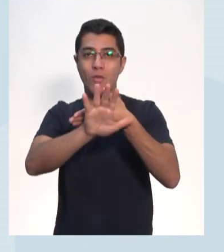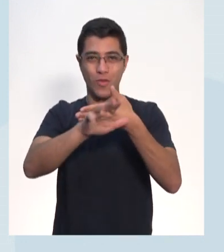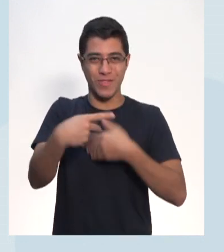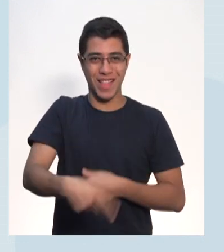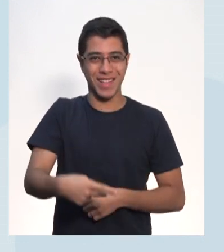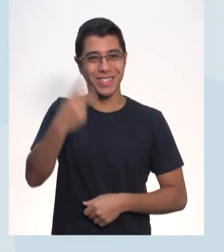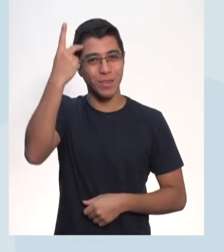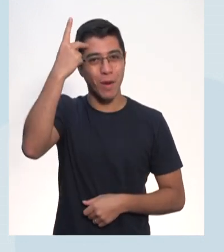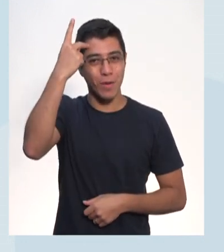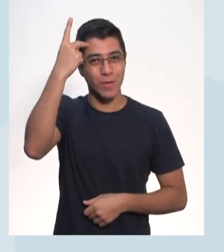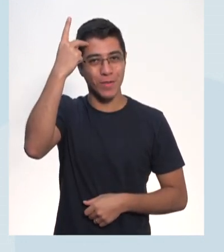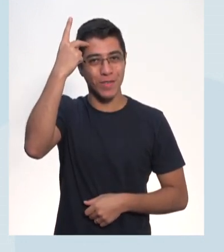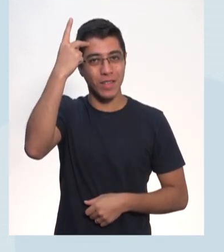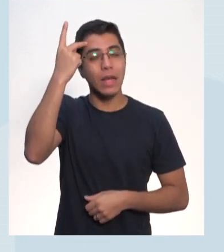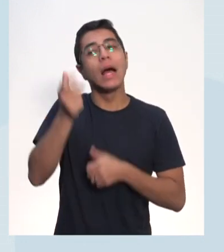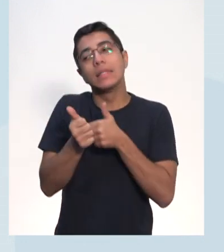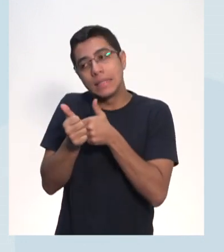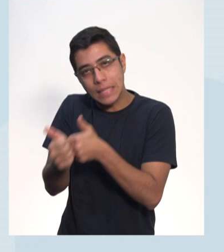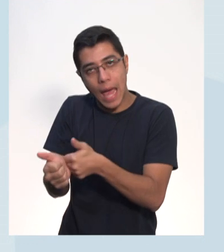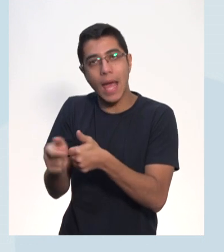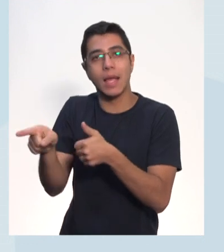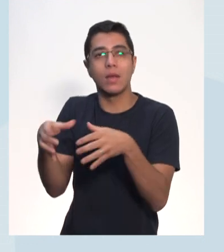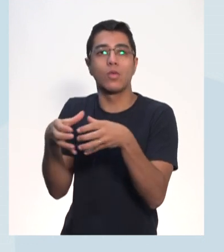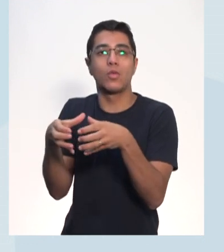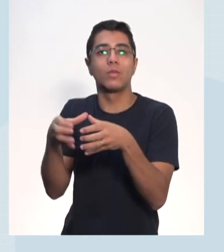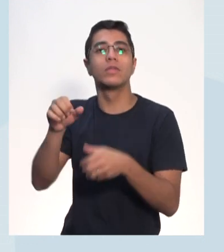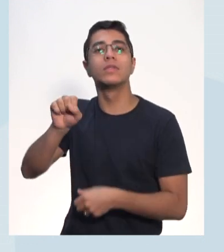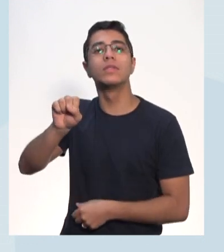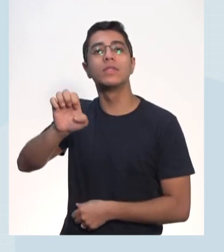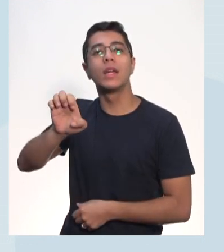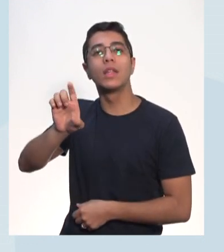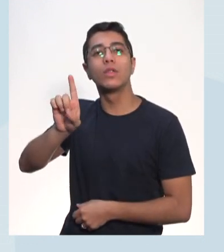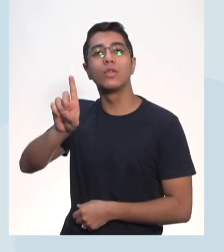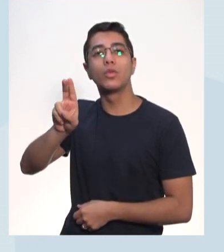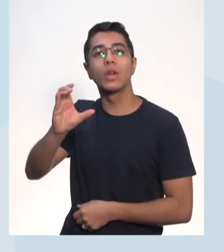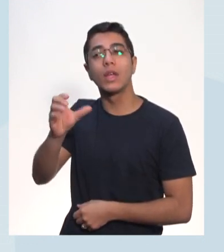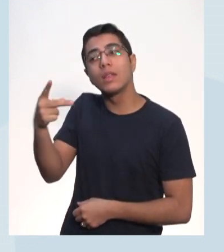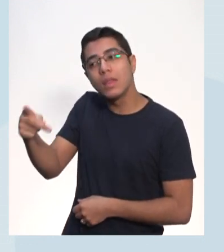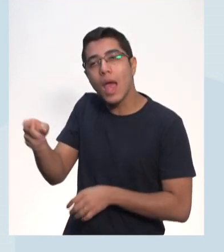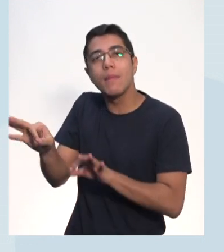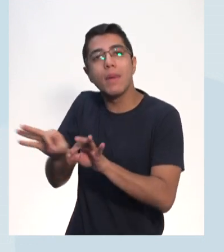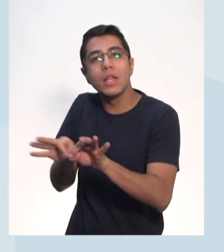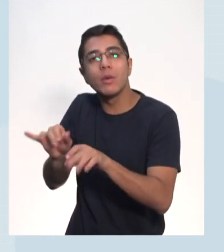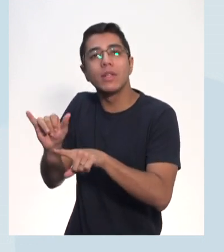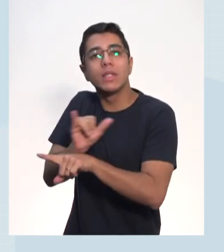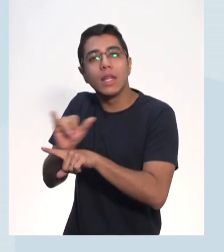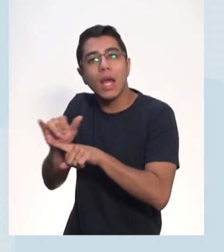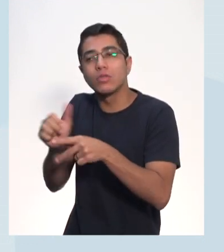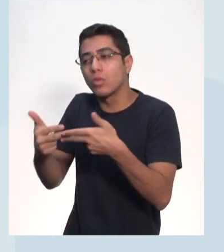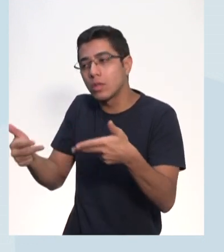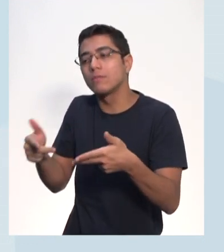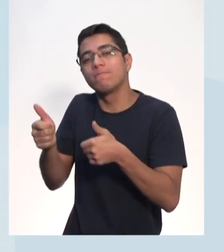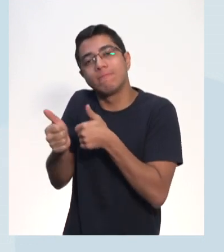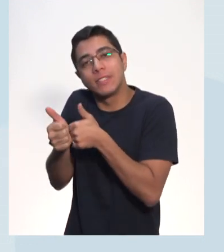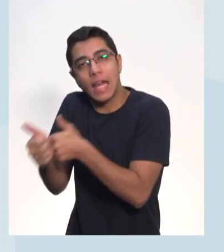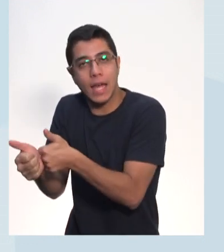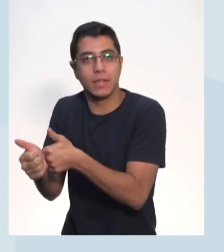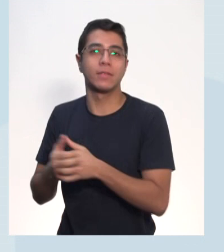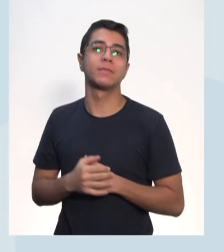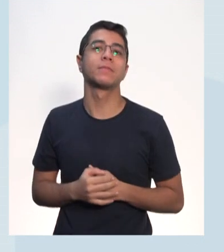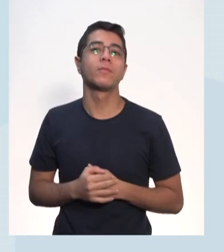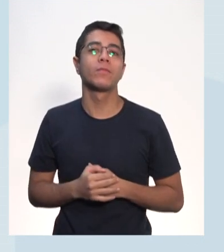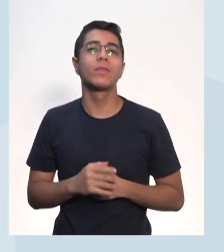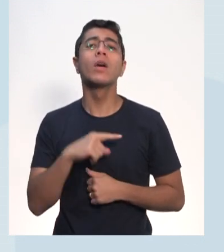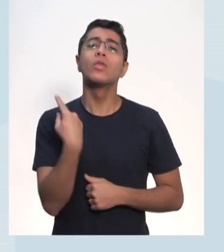SEDUC, e nós organizamos, né, uma sugestão de categorização das pautas que se encontram lá. Tá? Então, nós temos